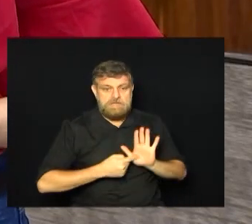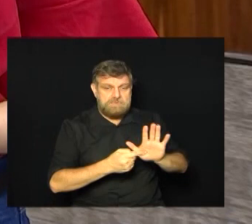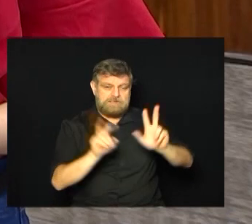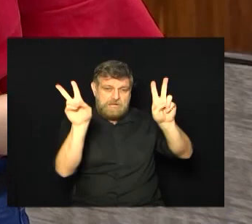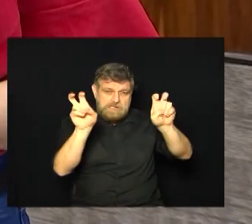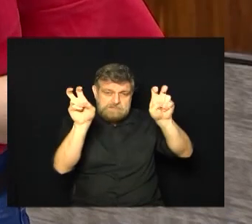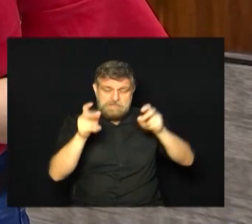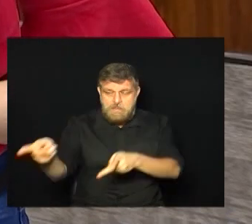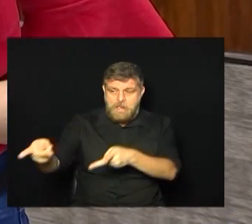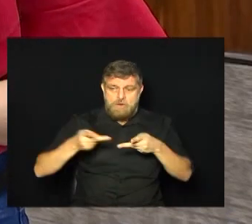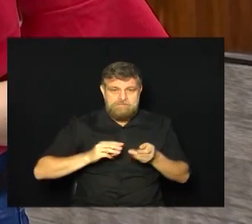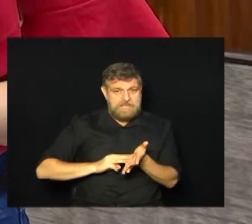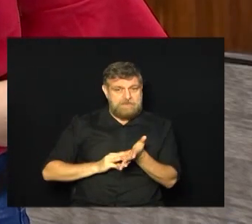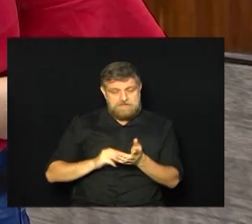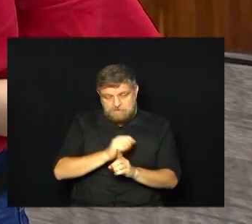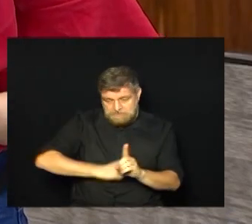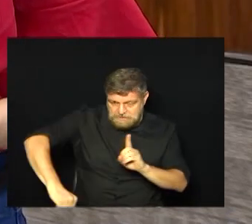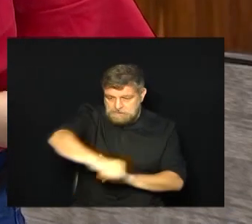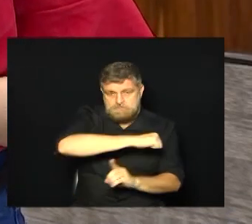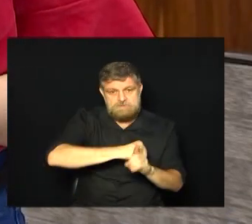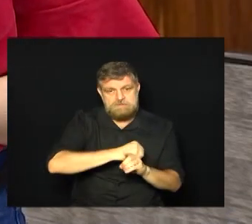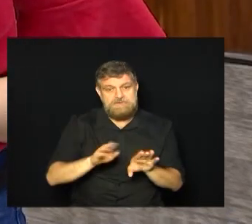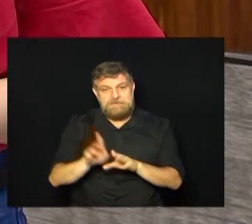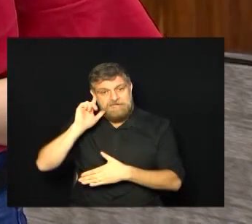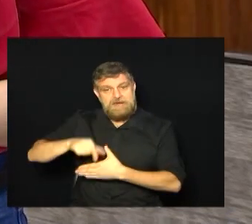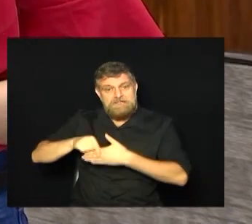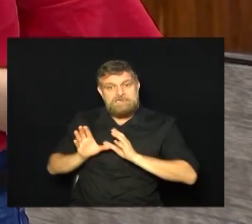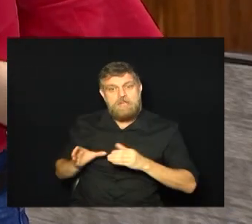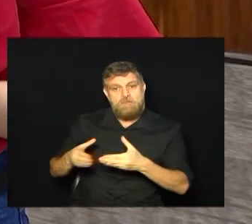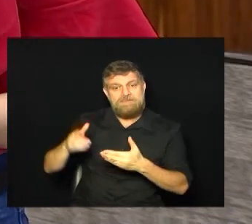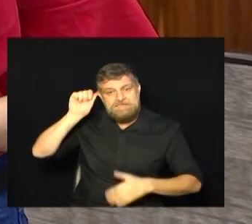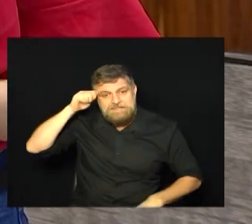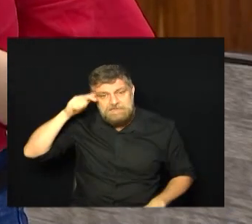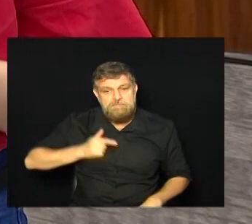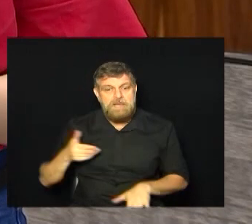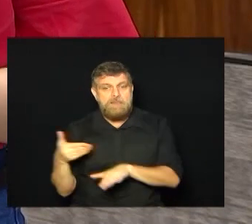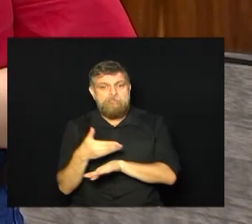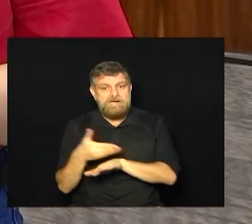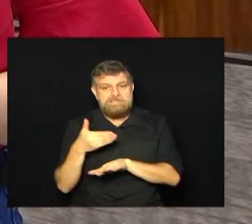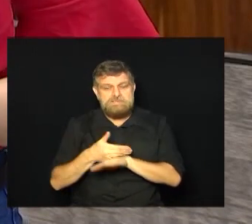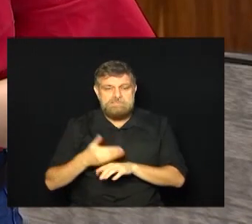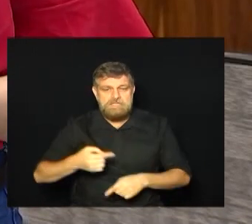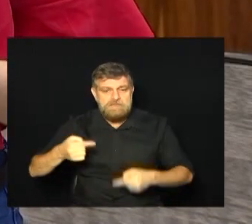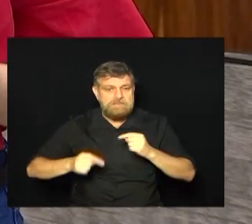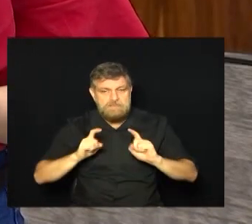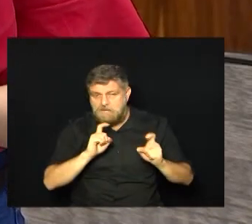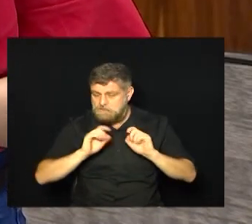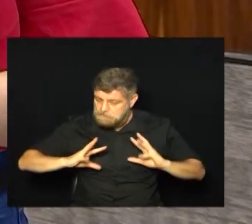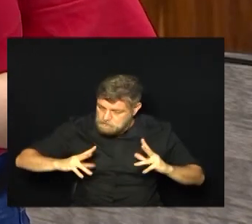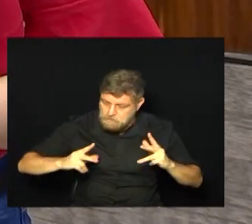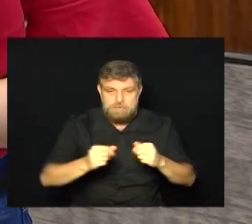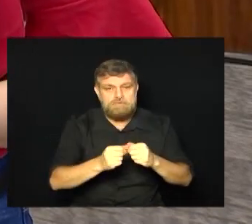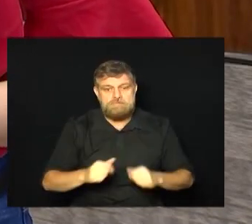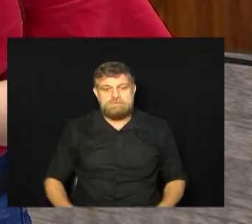e convidar membros da sociedade civil e líderes do movimento negro para participar de todas as reuniões da